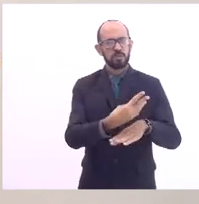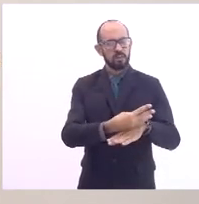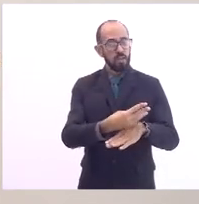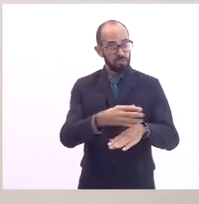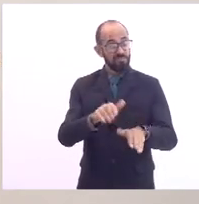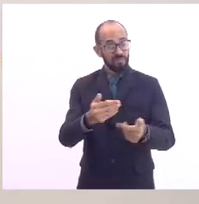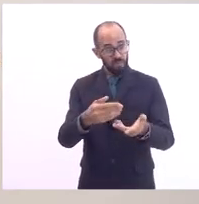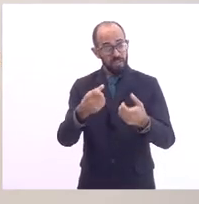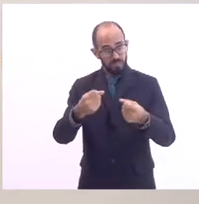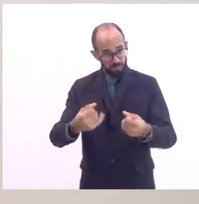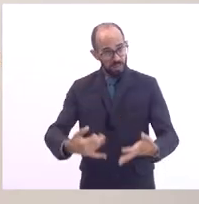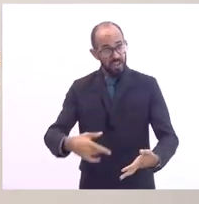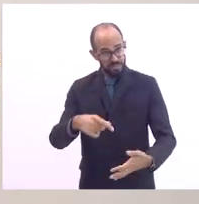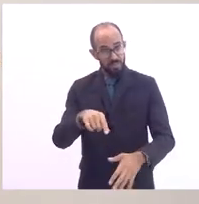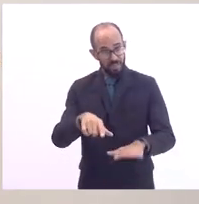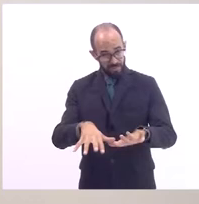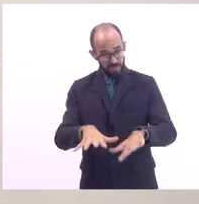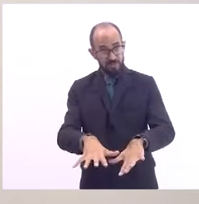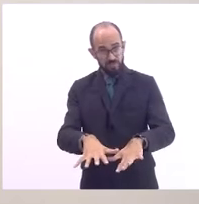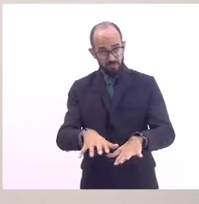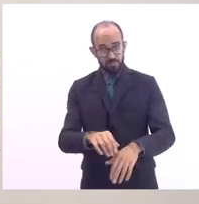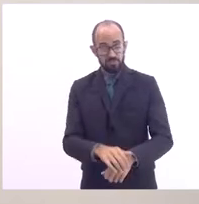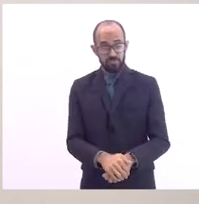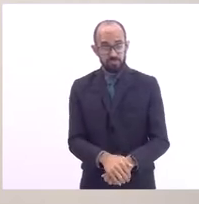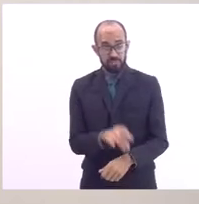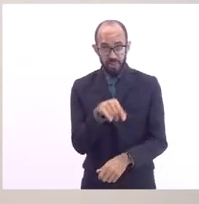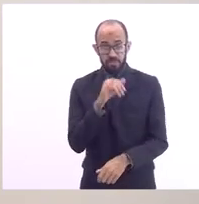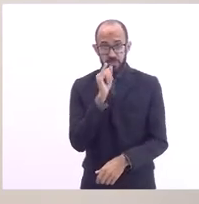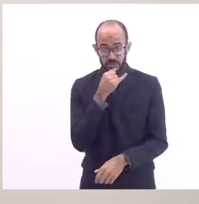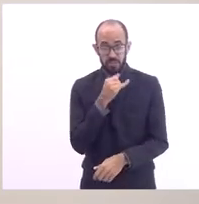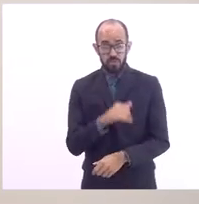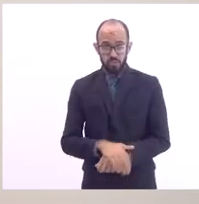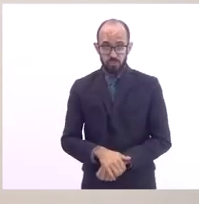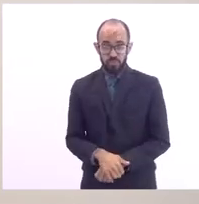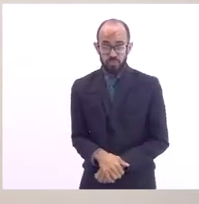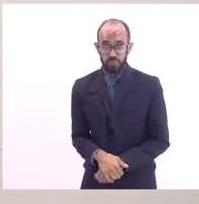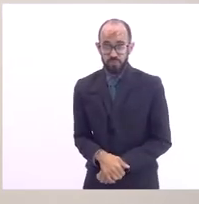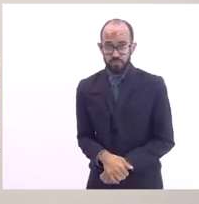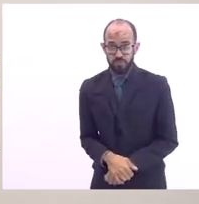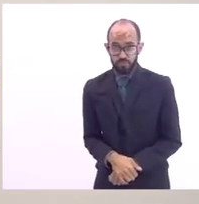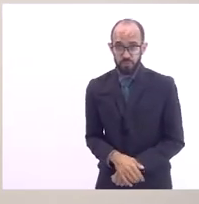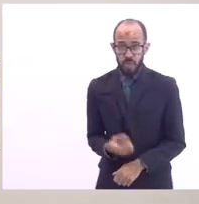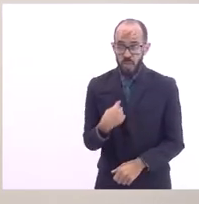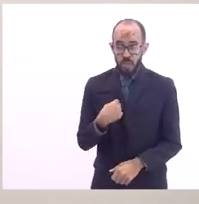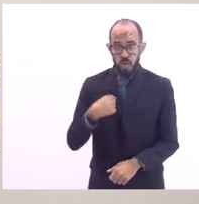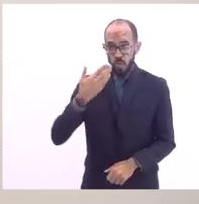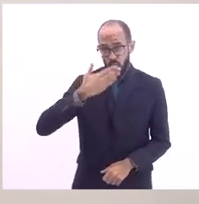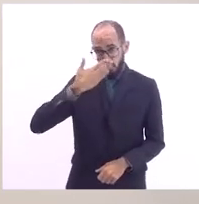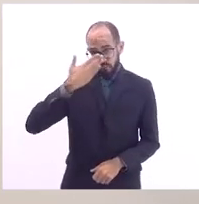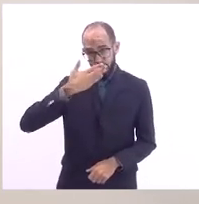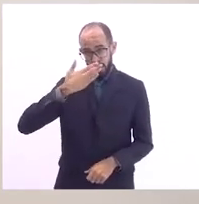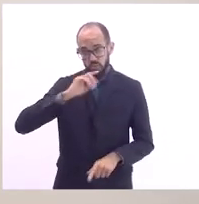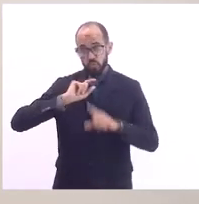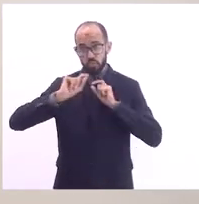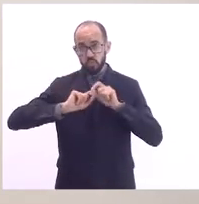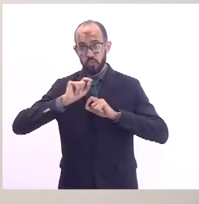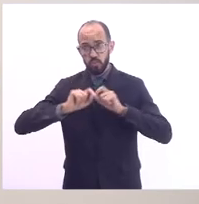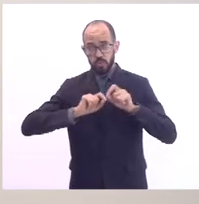temos. É lamentável, é muito triste isso. E eu não vejo, o Wagner